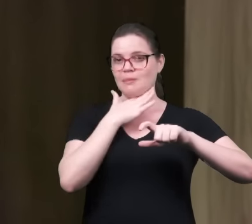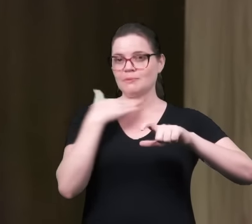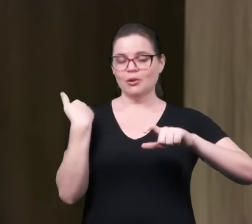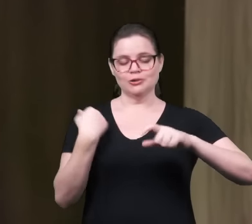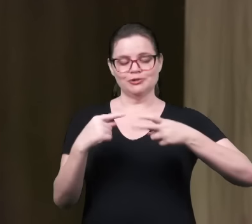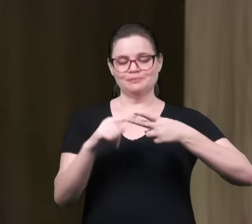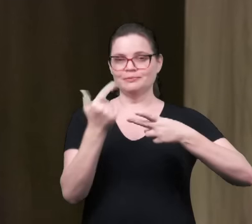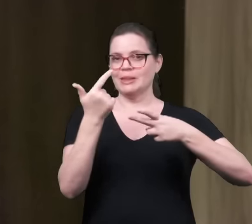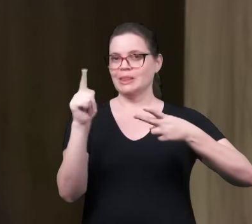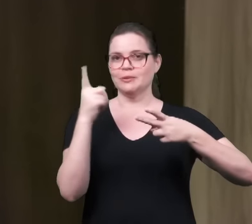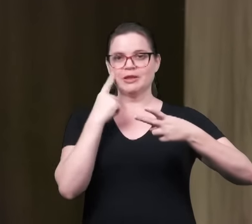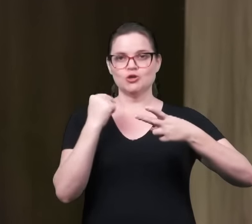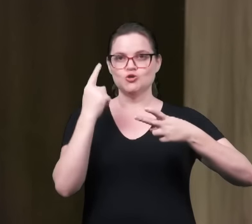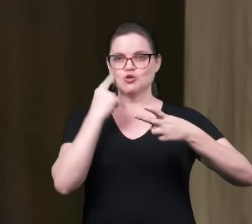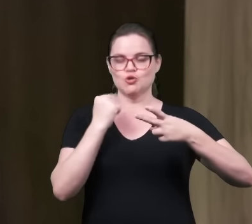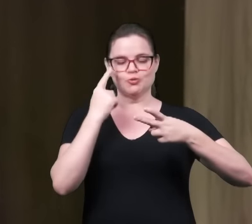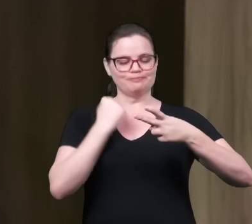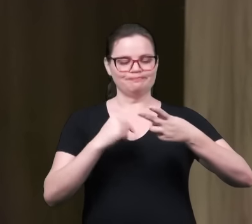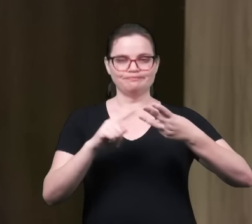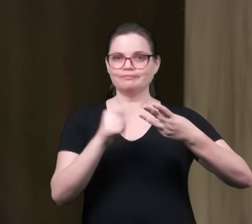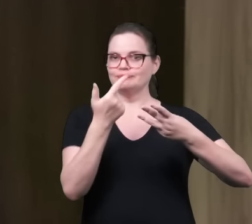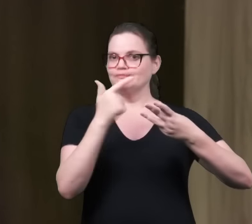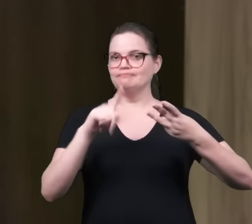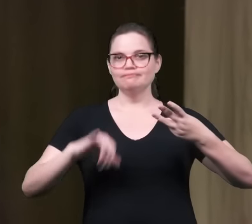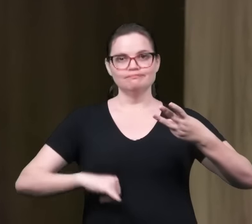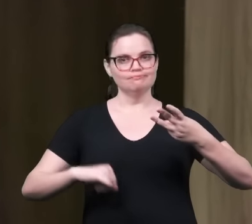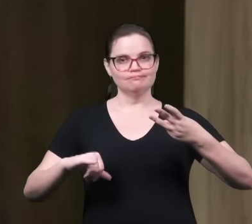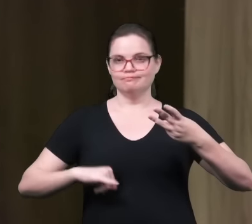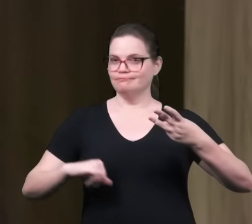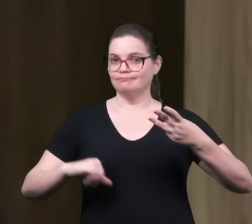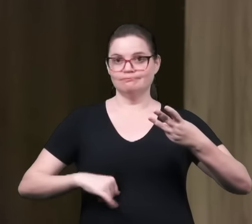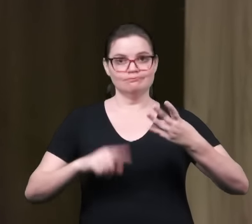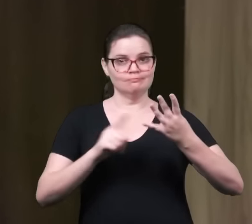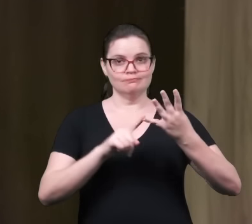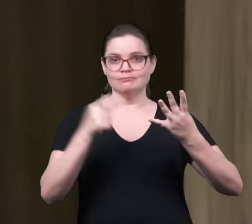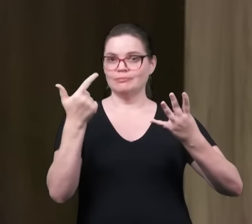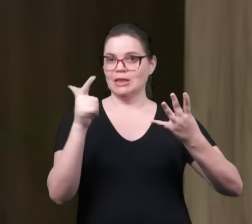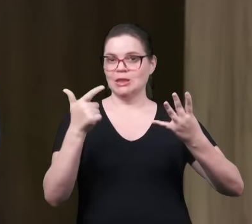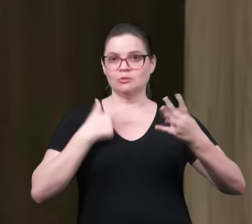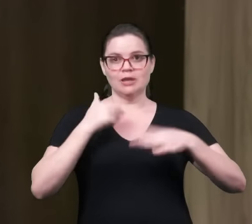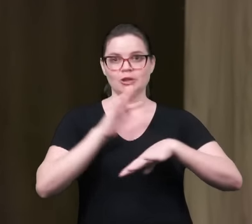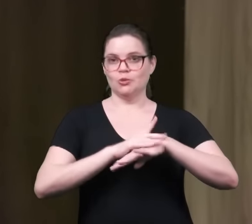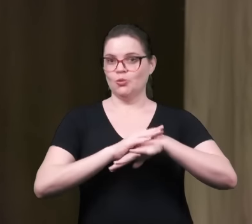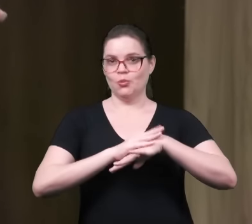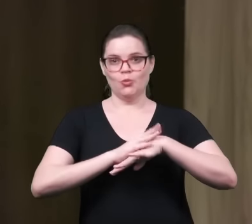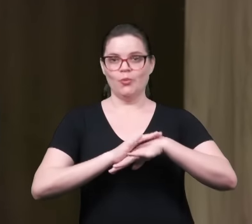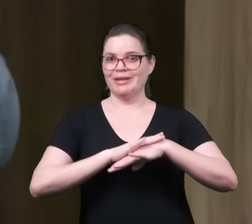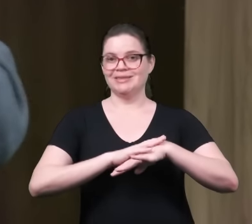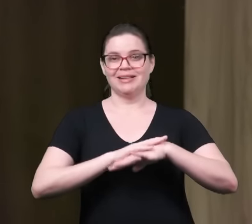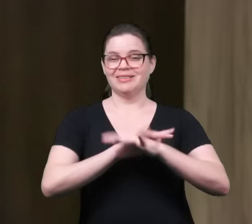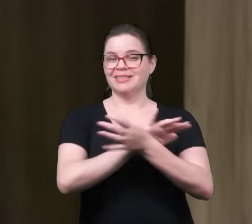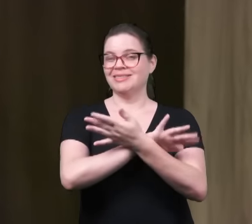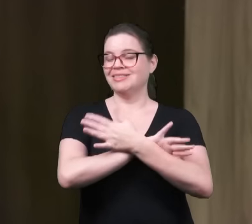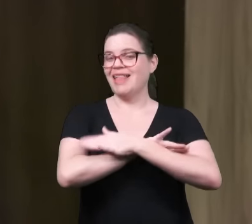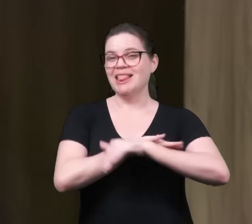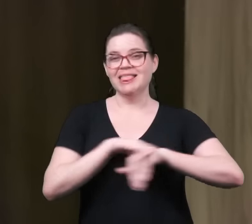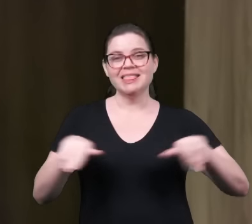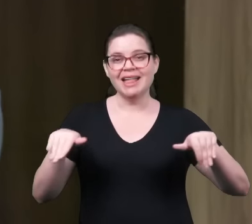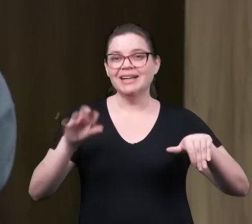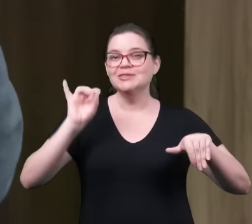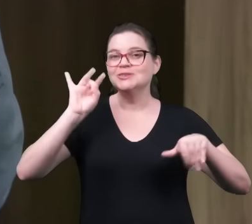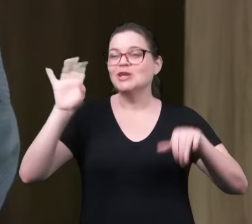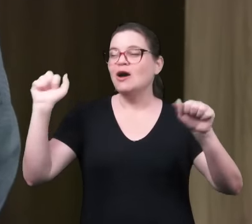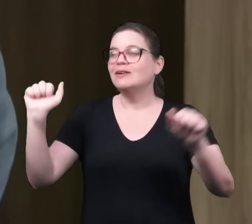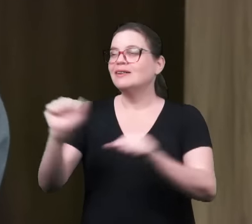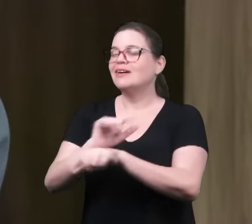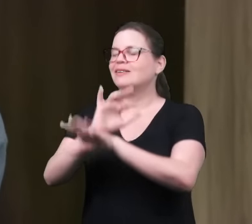vai ter choro, não tem sofrimento, não tem doença, não tem mais nada. É só a